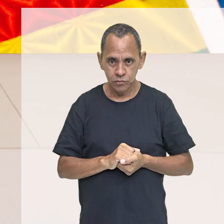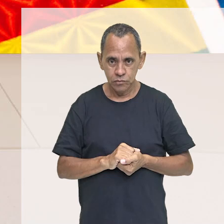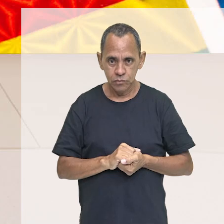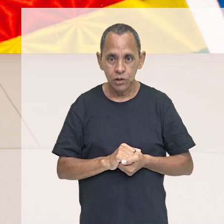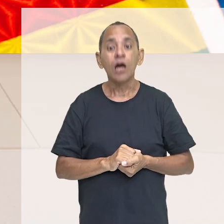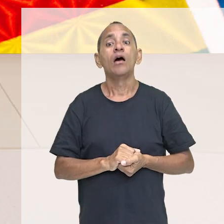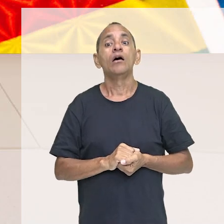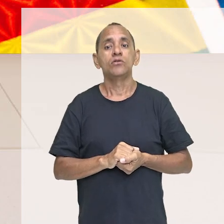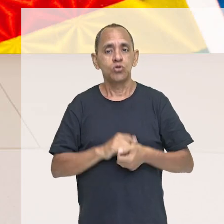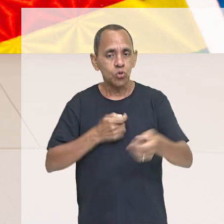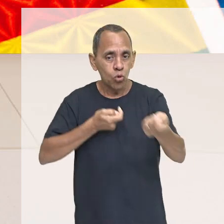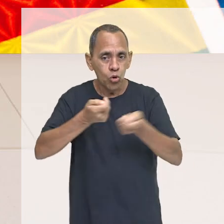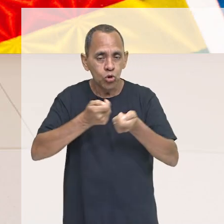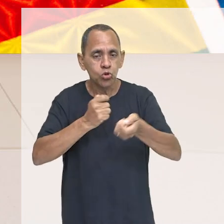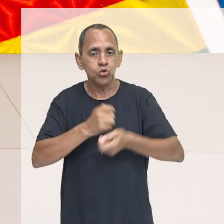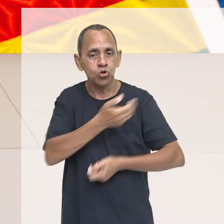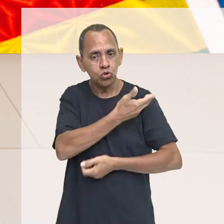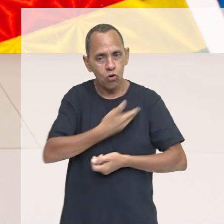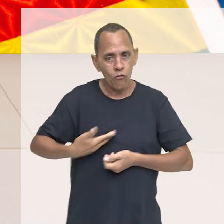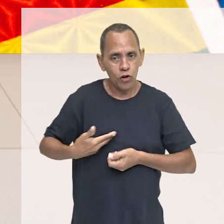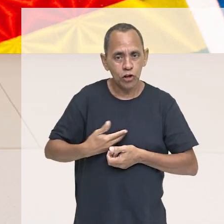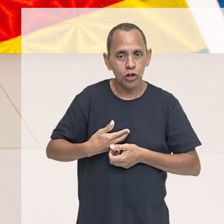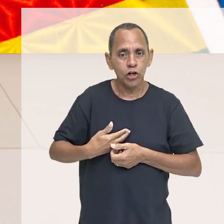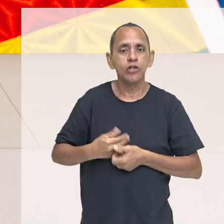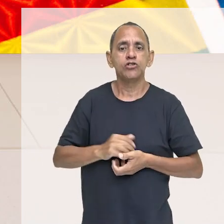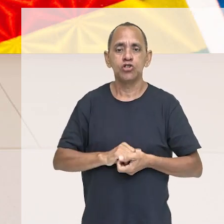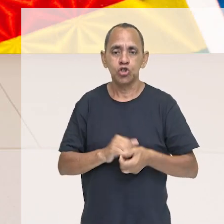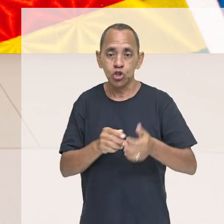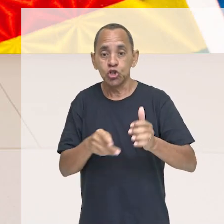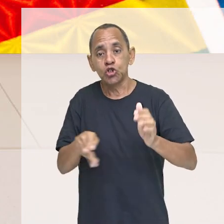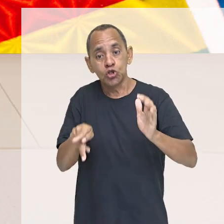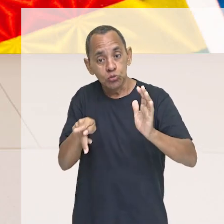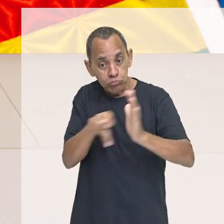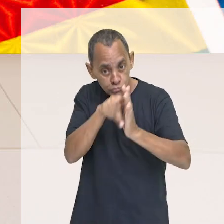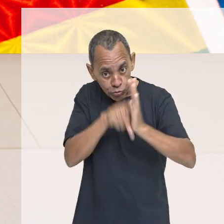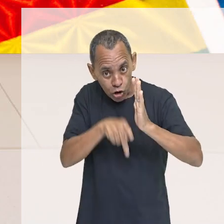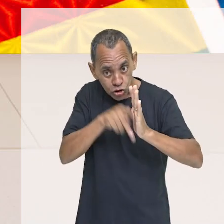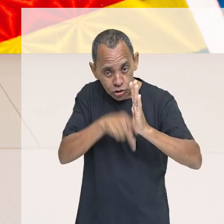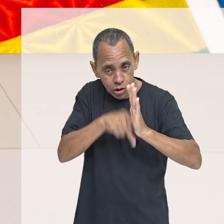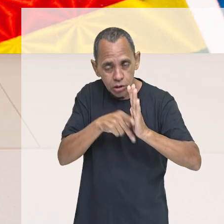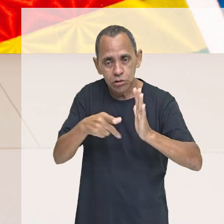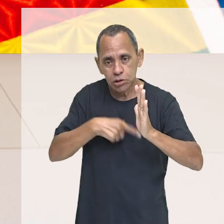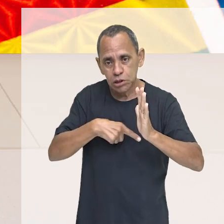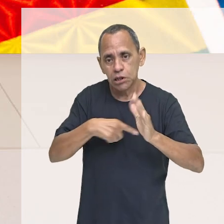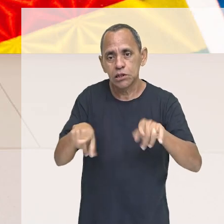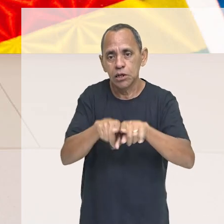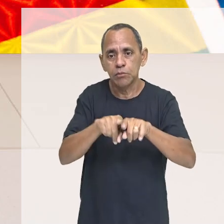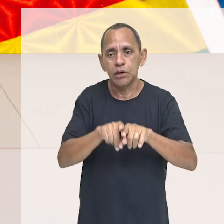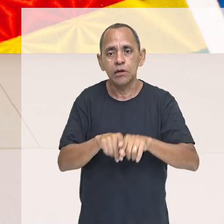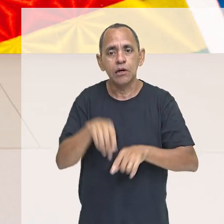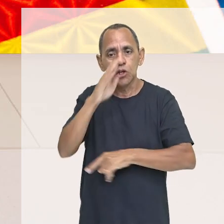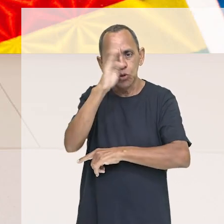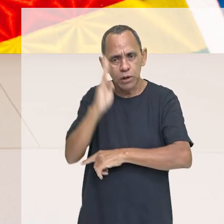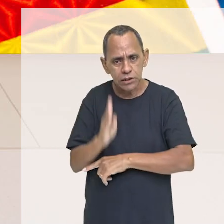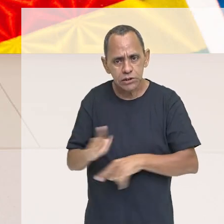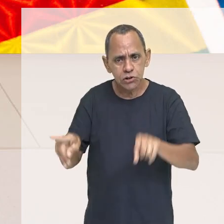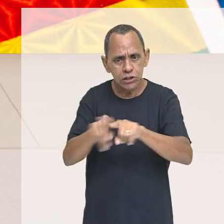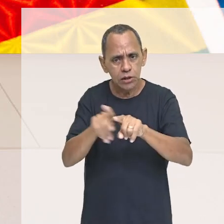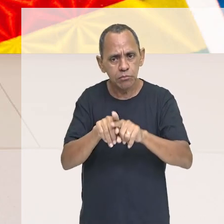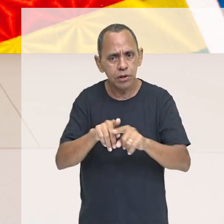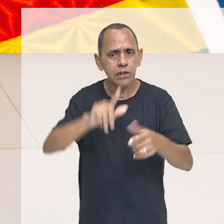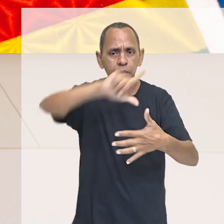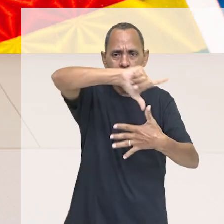implantá-las. Em alguns governos, aqui no Brasil, como também na América Latina, a questão